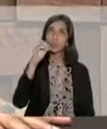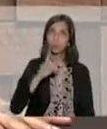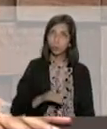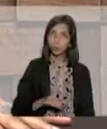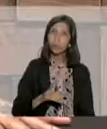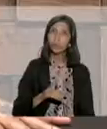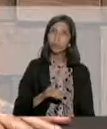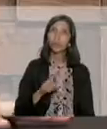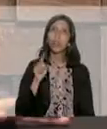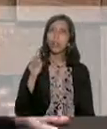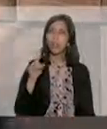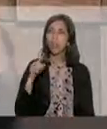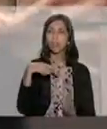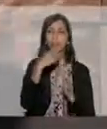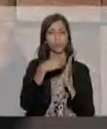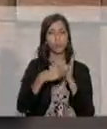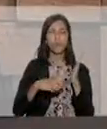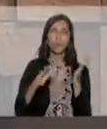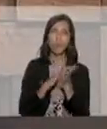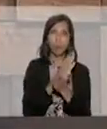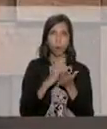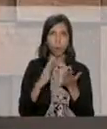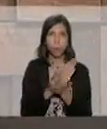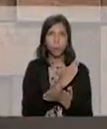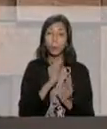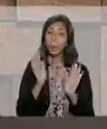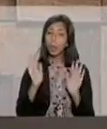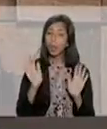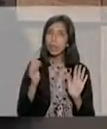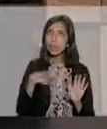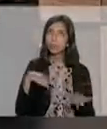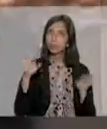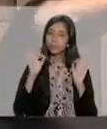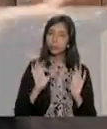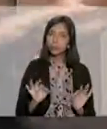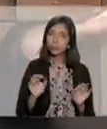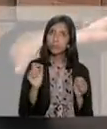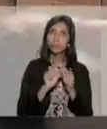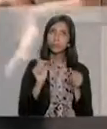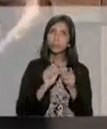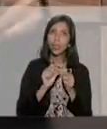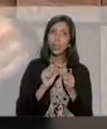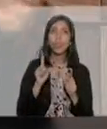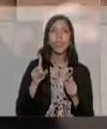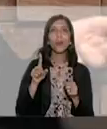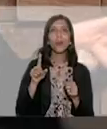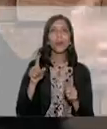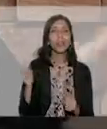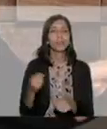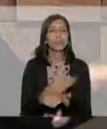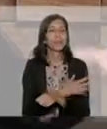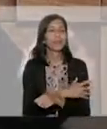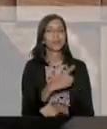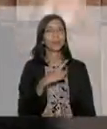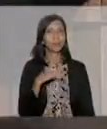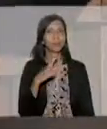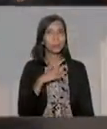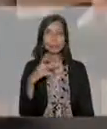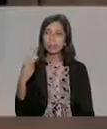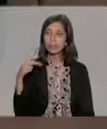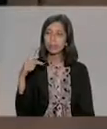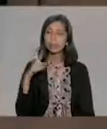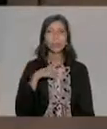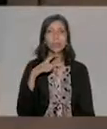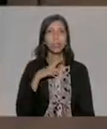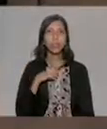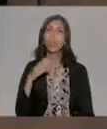diretora, e aí ela escreveu algumas coisas. Mas eu, assim, oficialmente, ele falava que eu era setor emoções. Ele sempre falava,